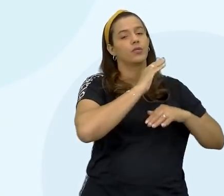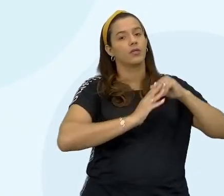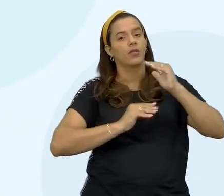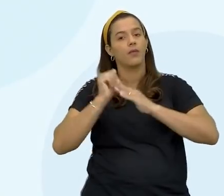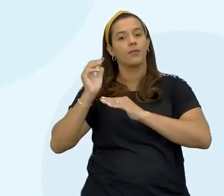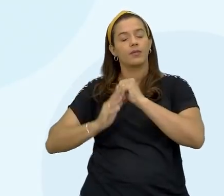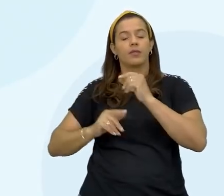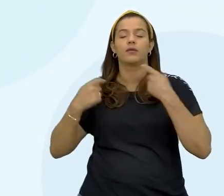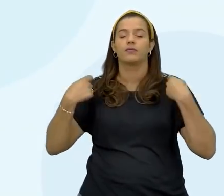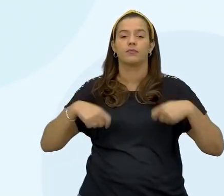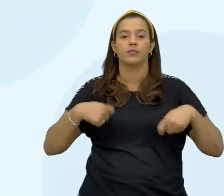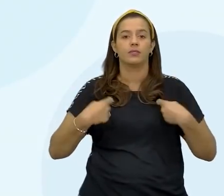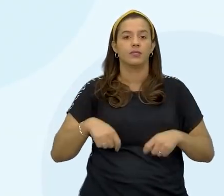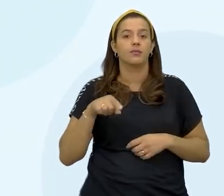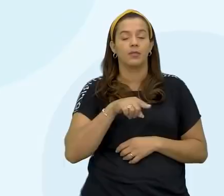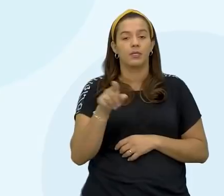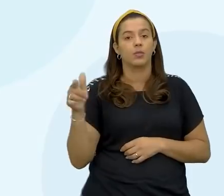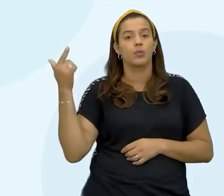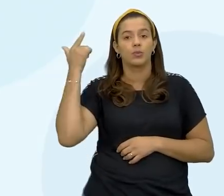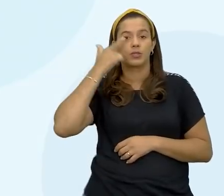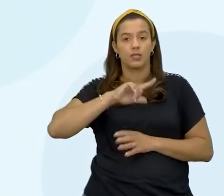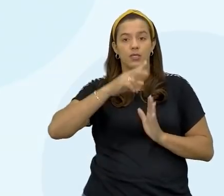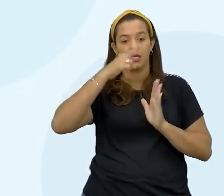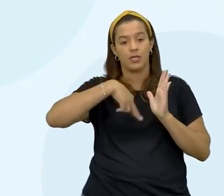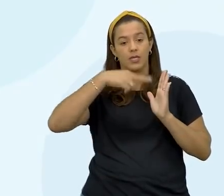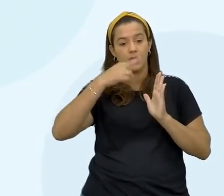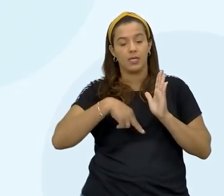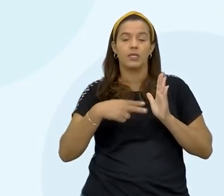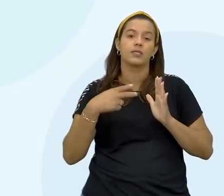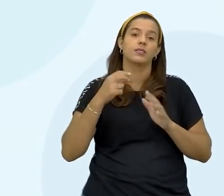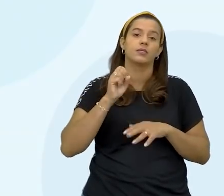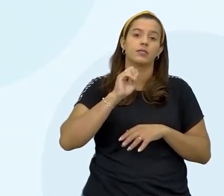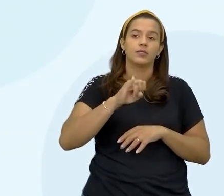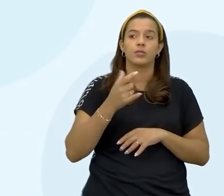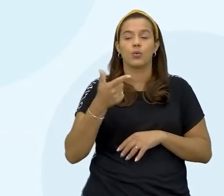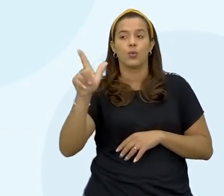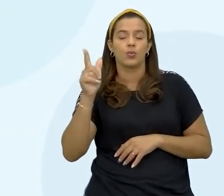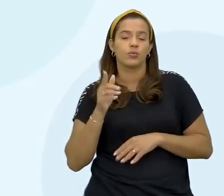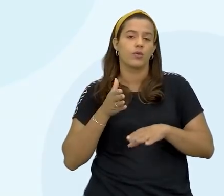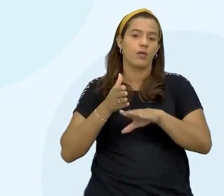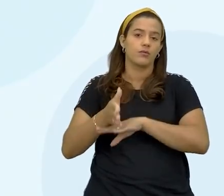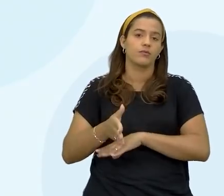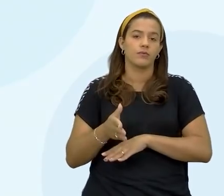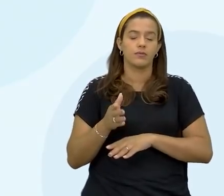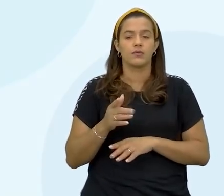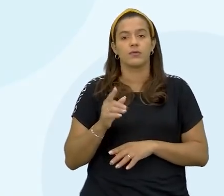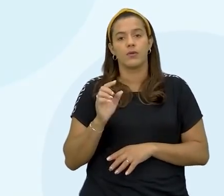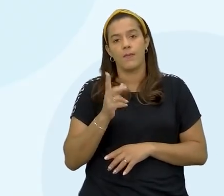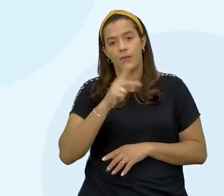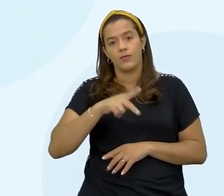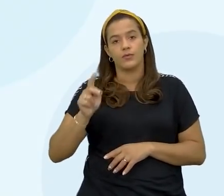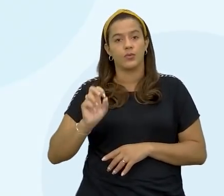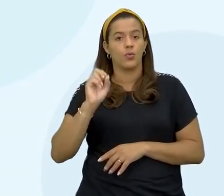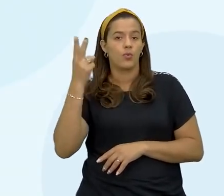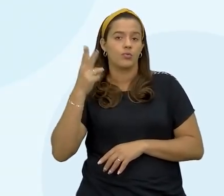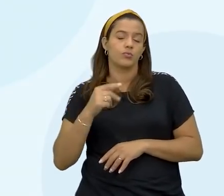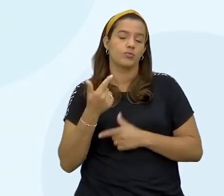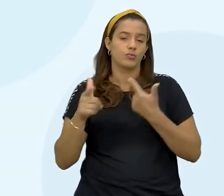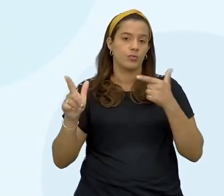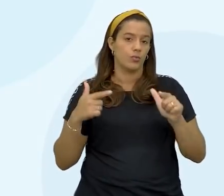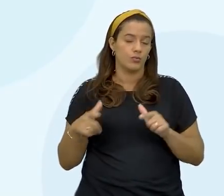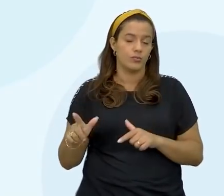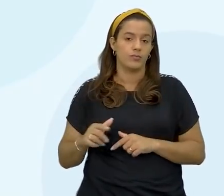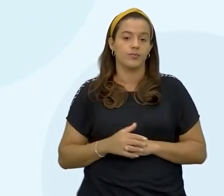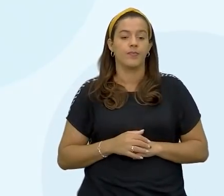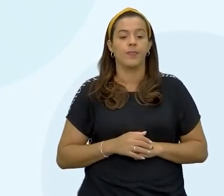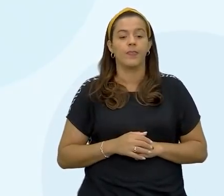habilidades necessárias para conseguir ler sem muitas intervenções de um professor ou de um especialista. E,